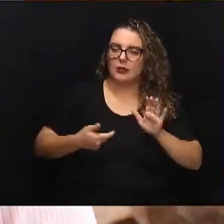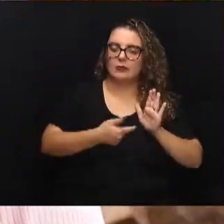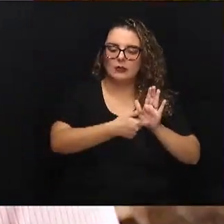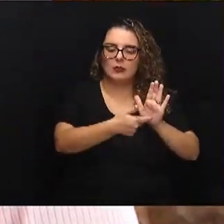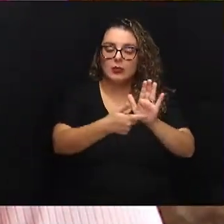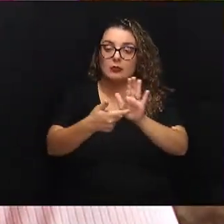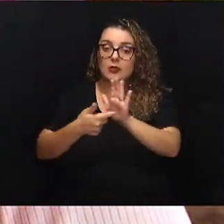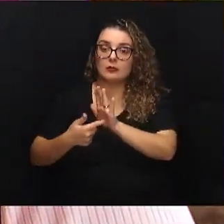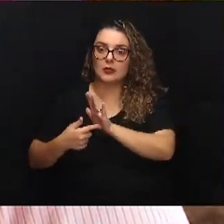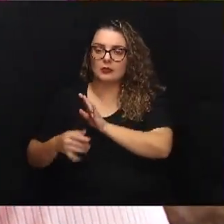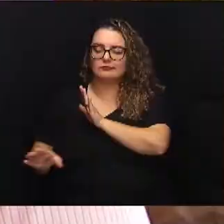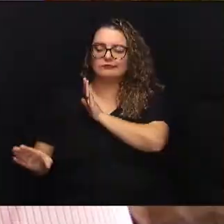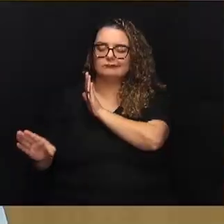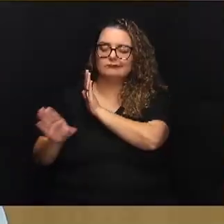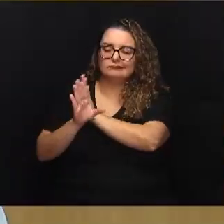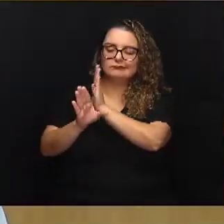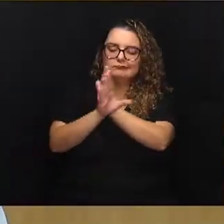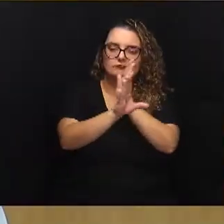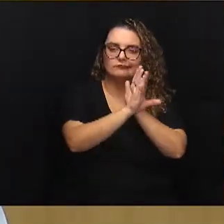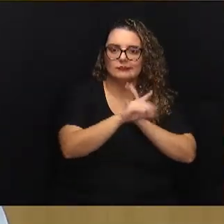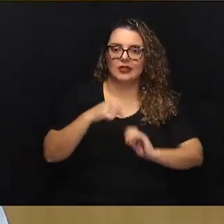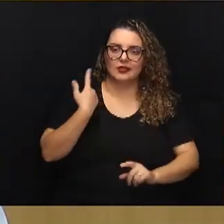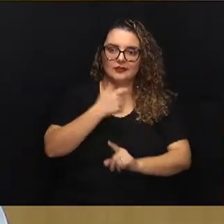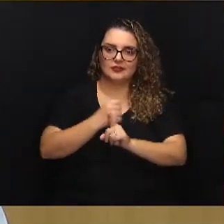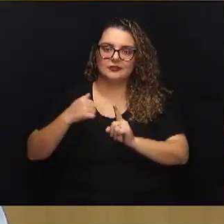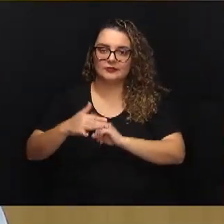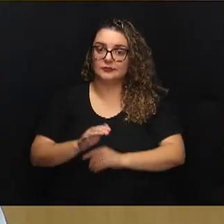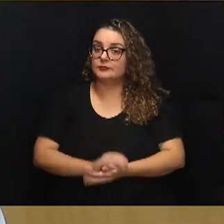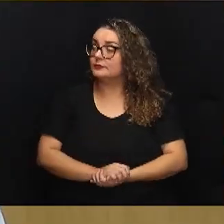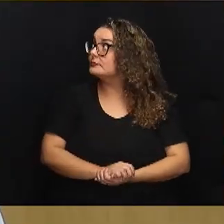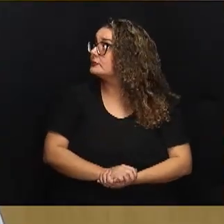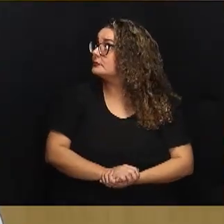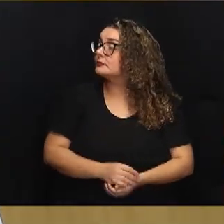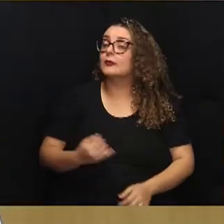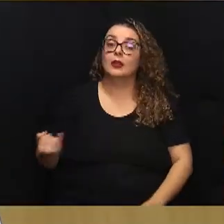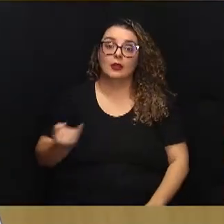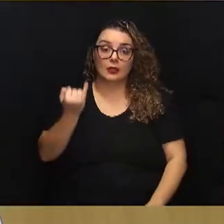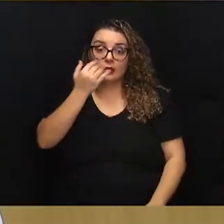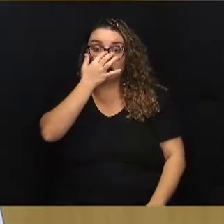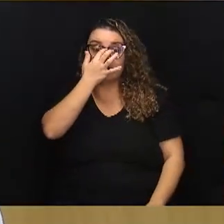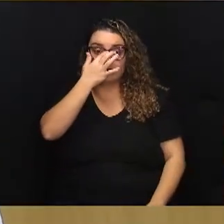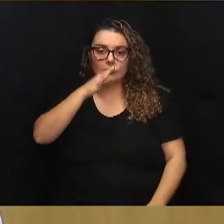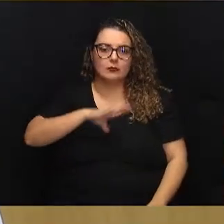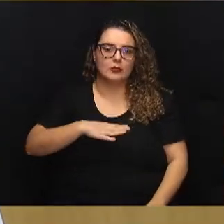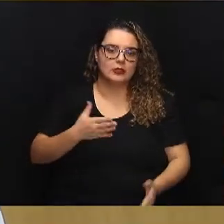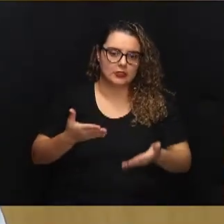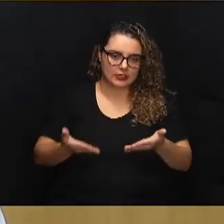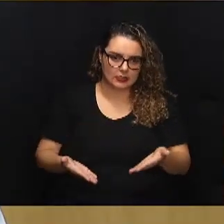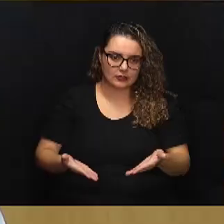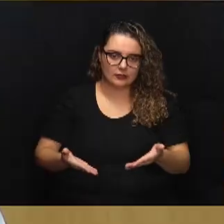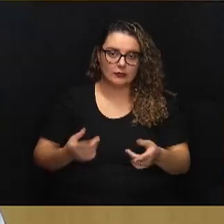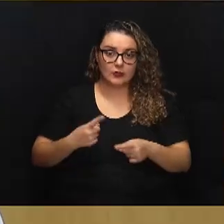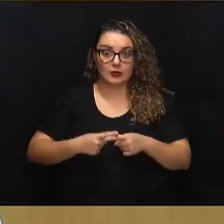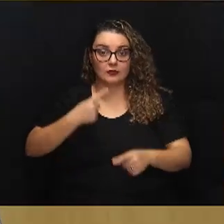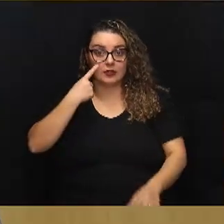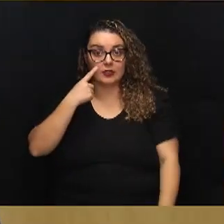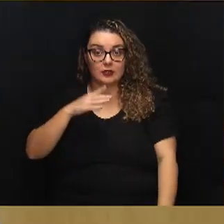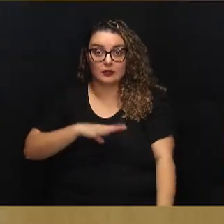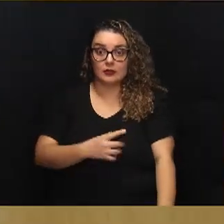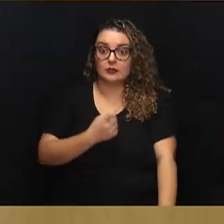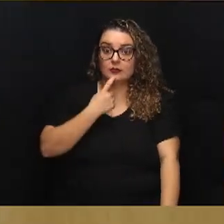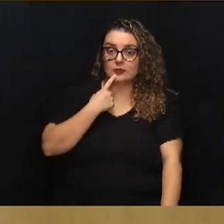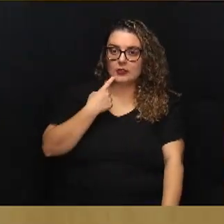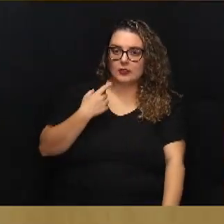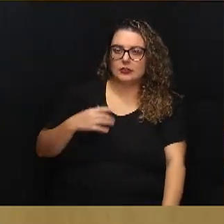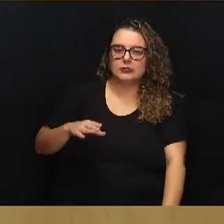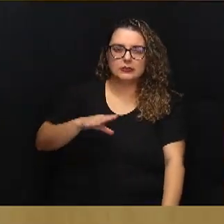que identificam a nossa sociedade. É algo muito, muito importante, fundamental para a cidade, né? Que, veja bem, Campinas é uma cidade muito rica,